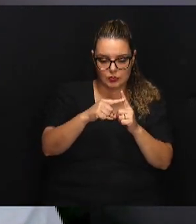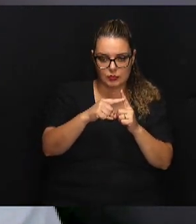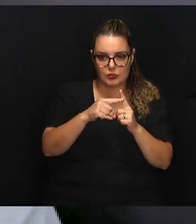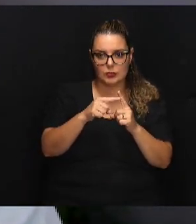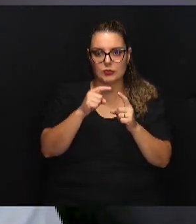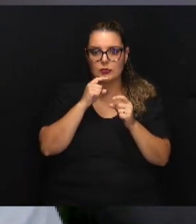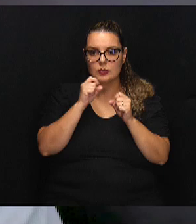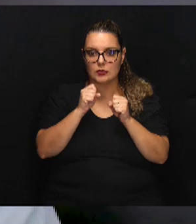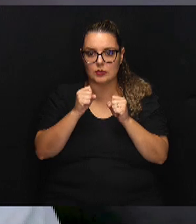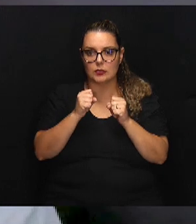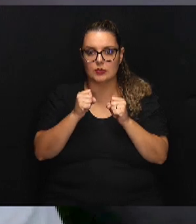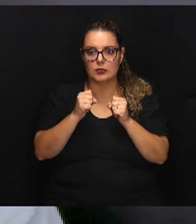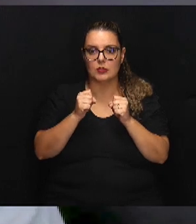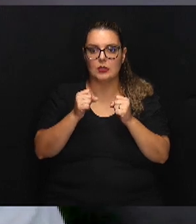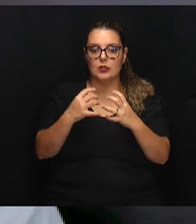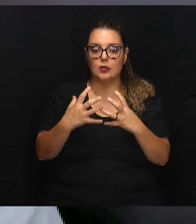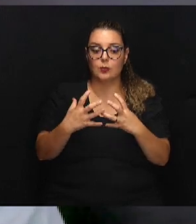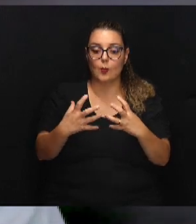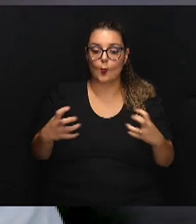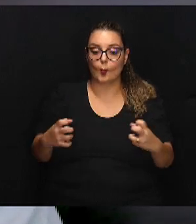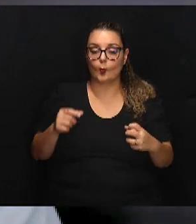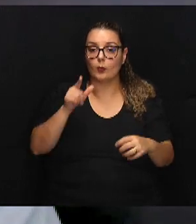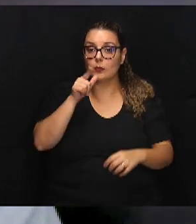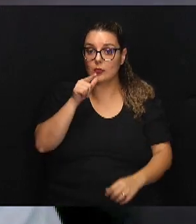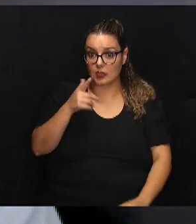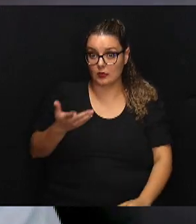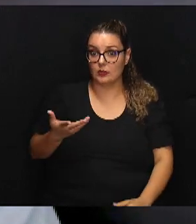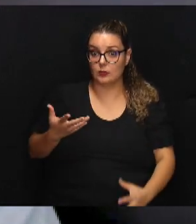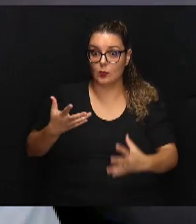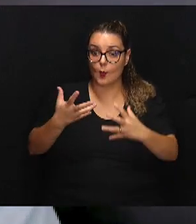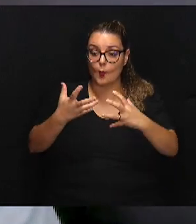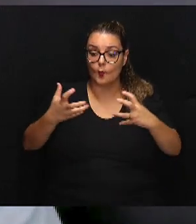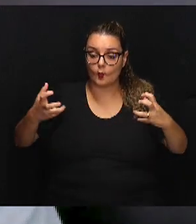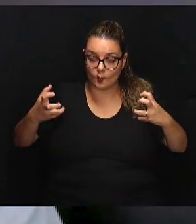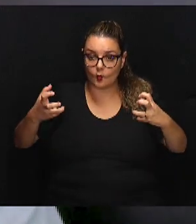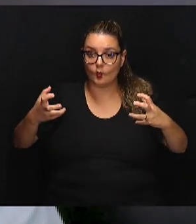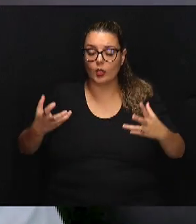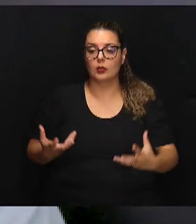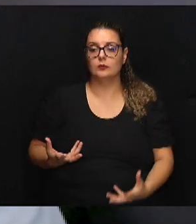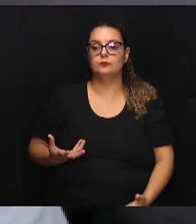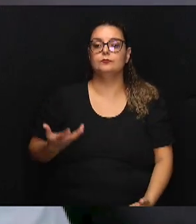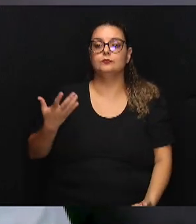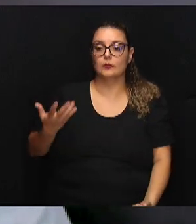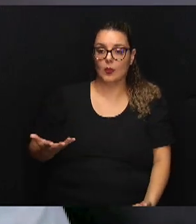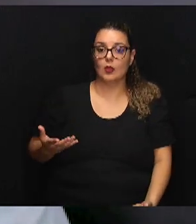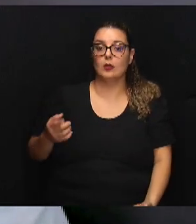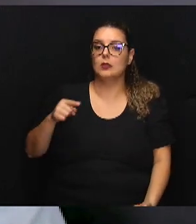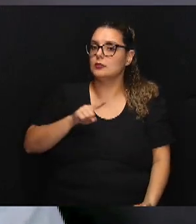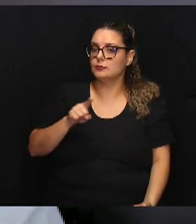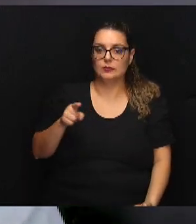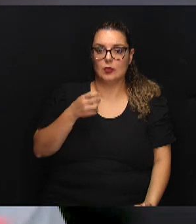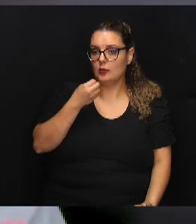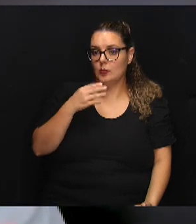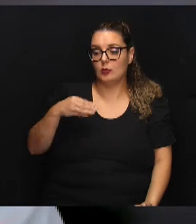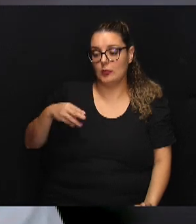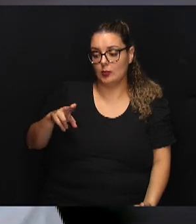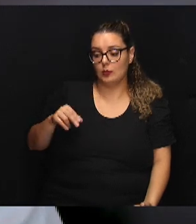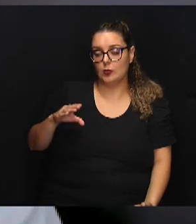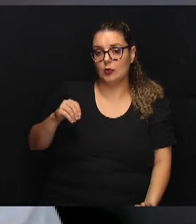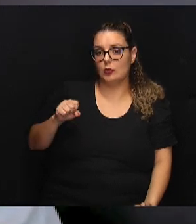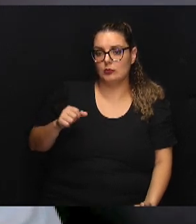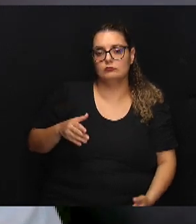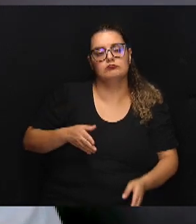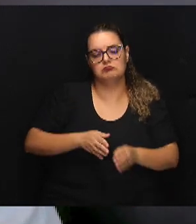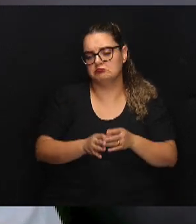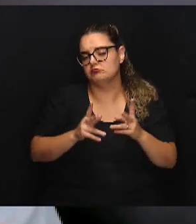ele retira muita umidade do ar, né? Então, a tendência do ar é ficar seco. Então, isso não é muito bom para a mucosa. A recomendação é a mesma,